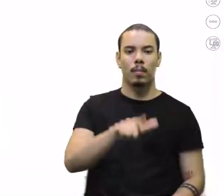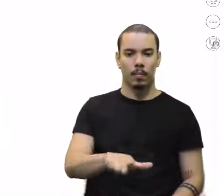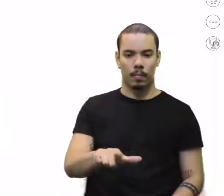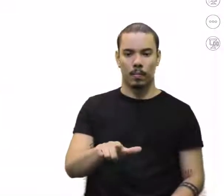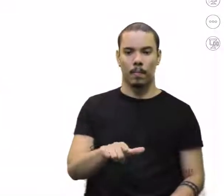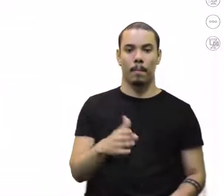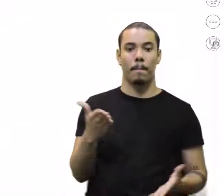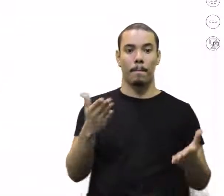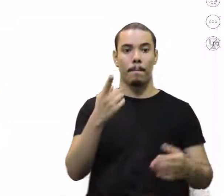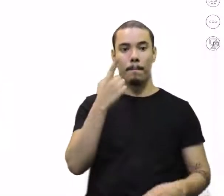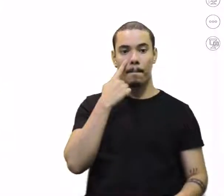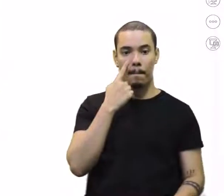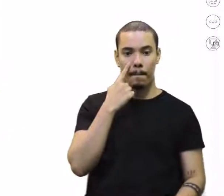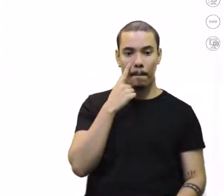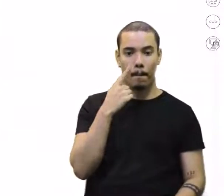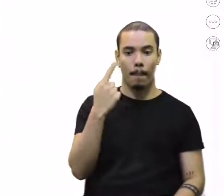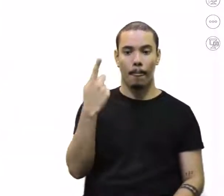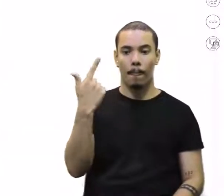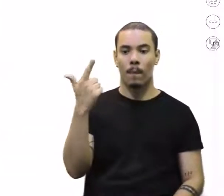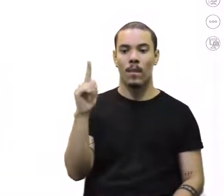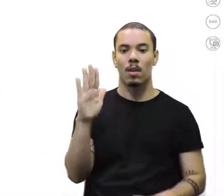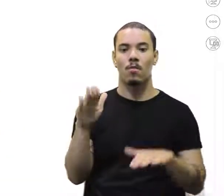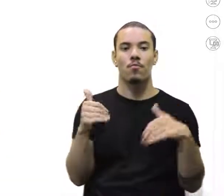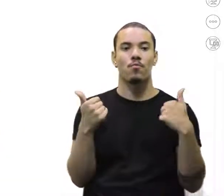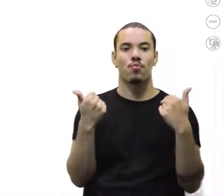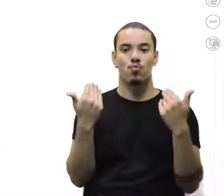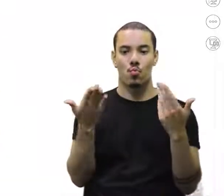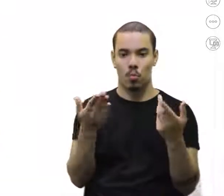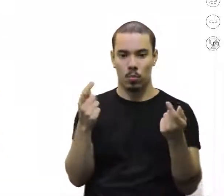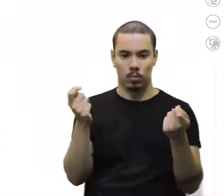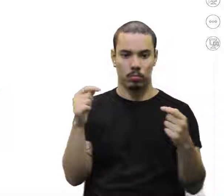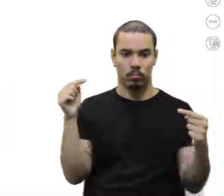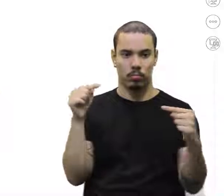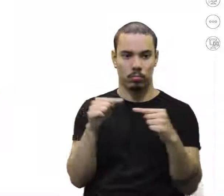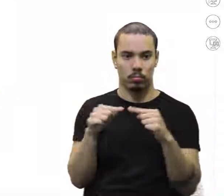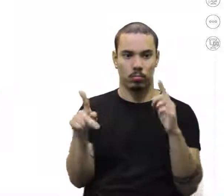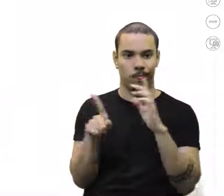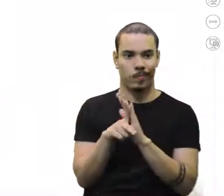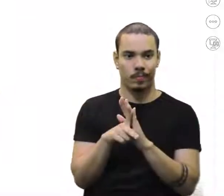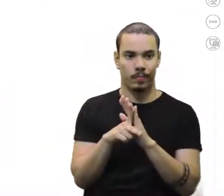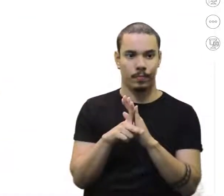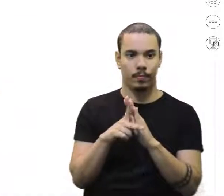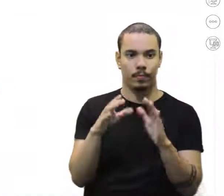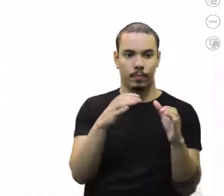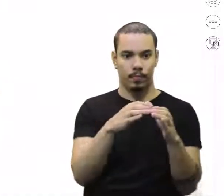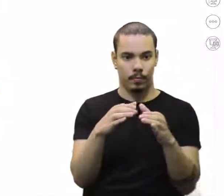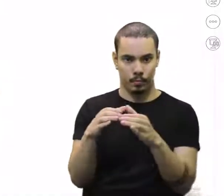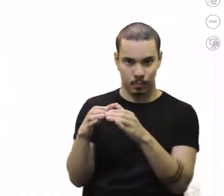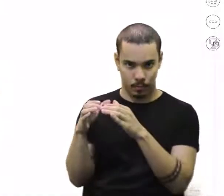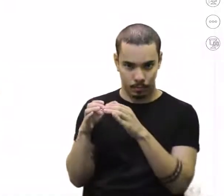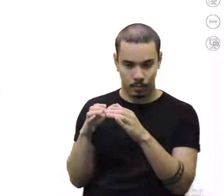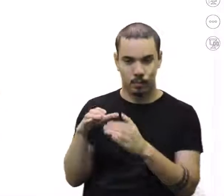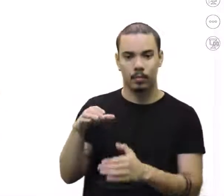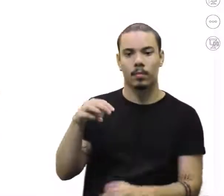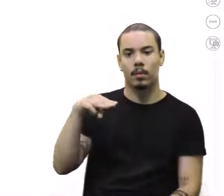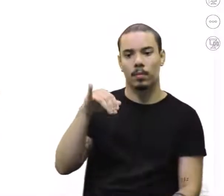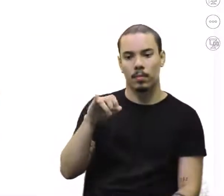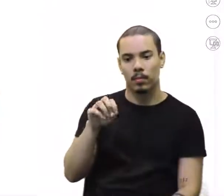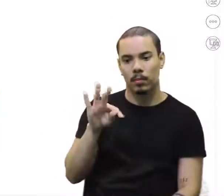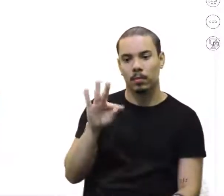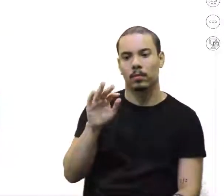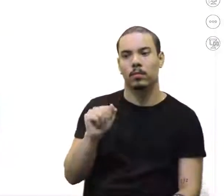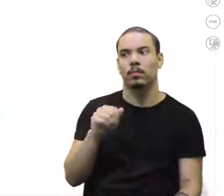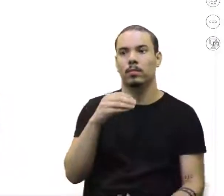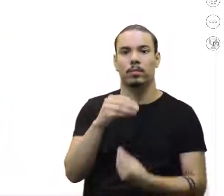lá nas alternativas e ver qual delas está próximo dessa classificação que a gente viu. Mista, insaturada